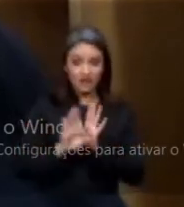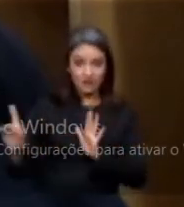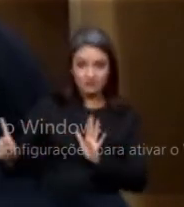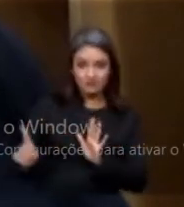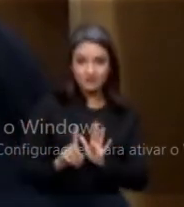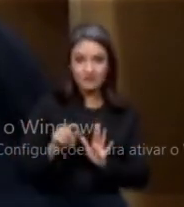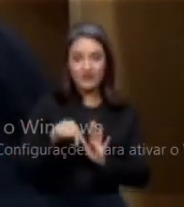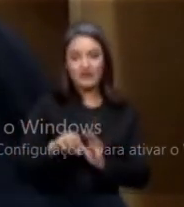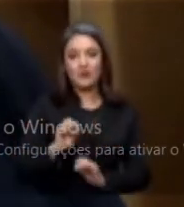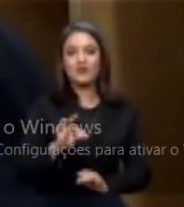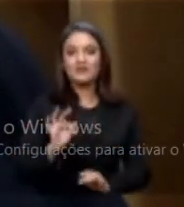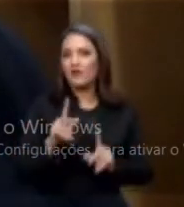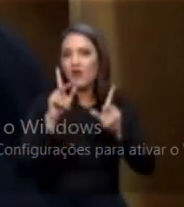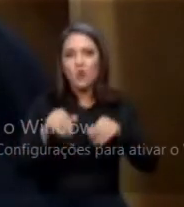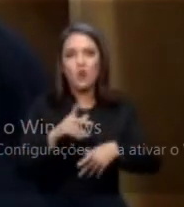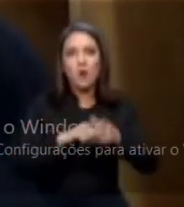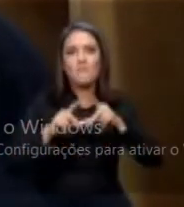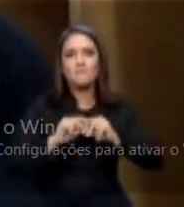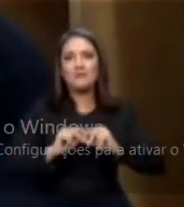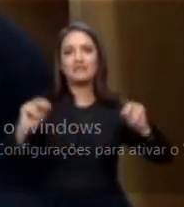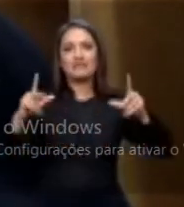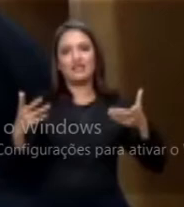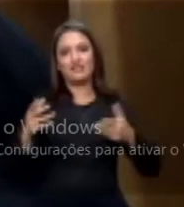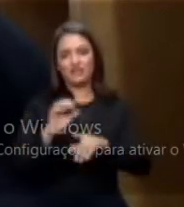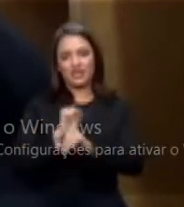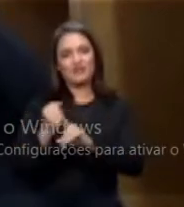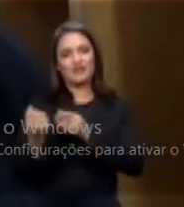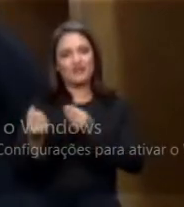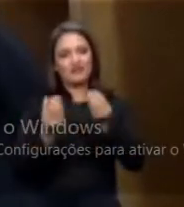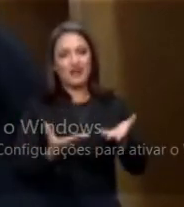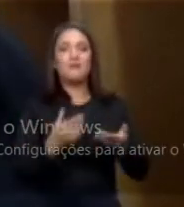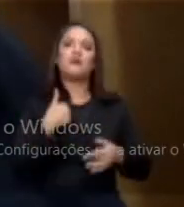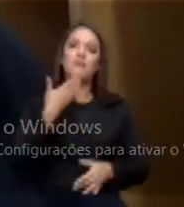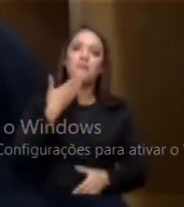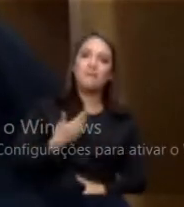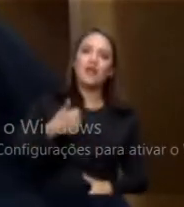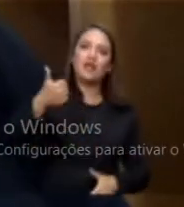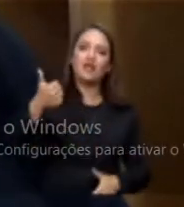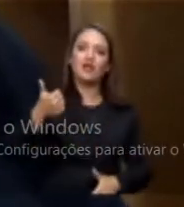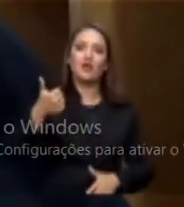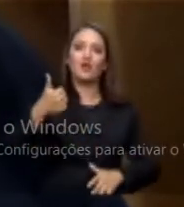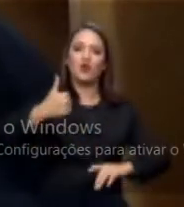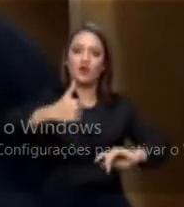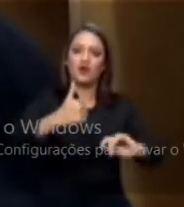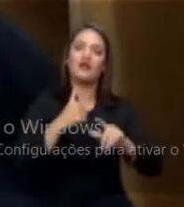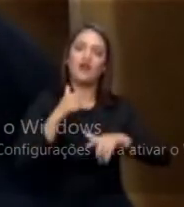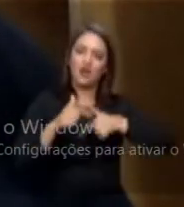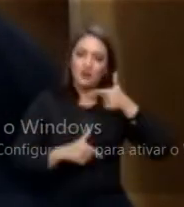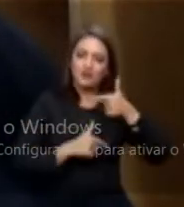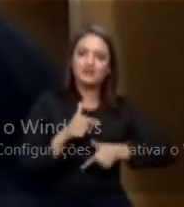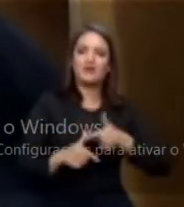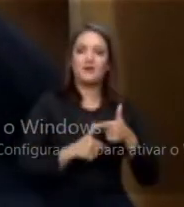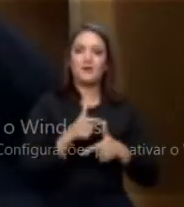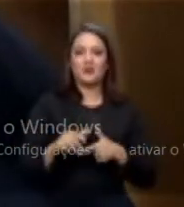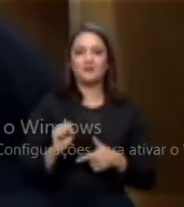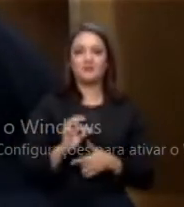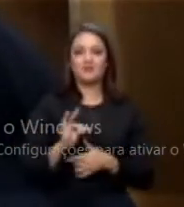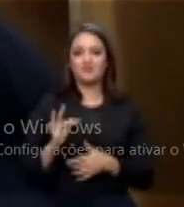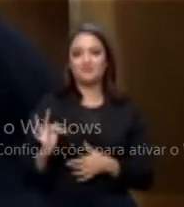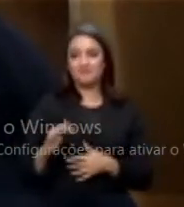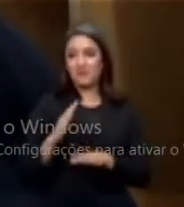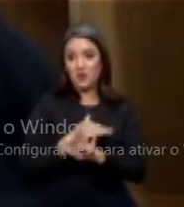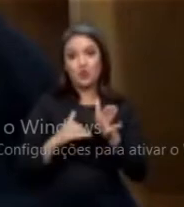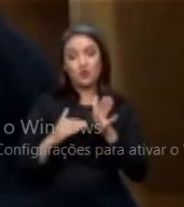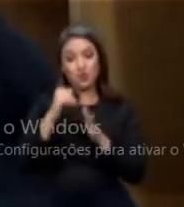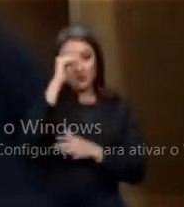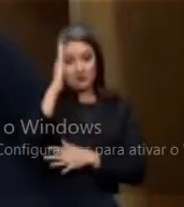sociedade envia ao tribunal para aprimorar aquilo que é a Corte Constitucional que todos os brasileiros confiam.